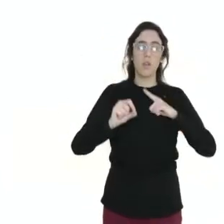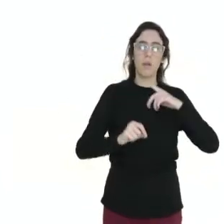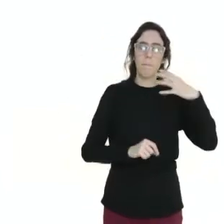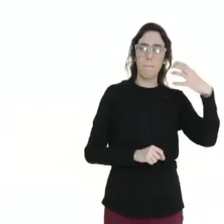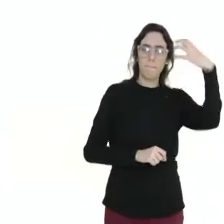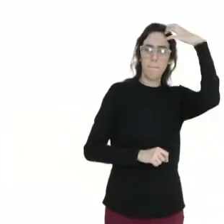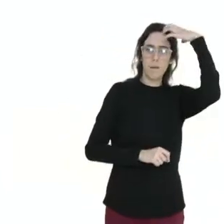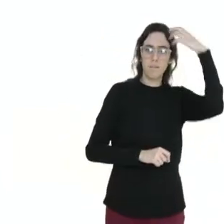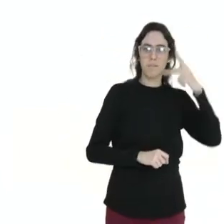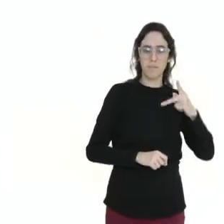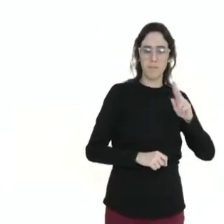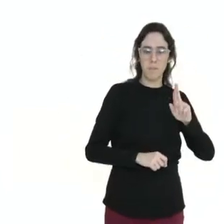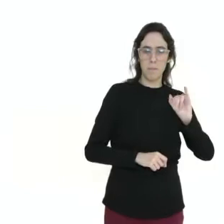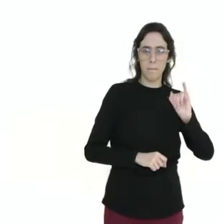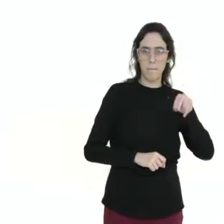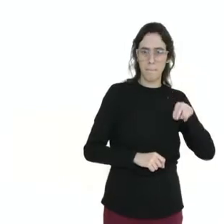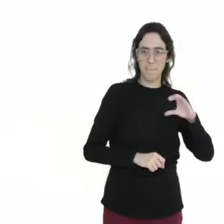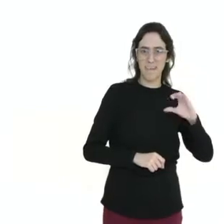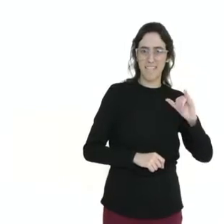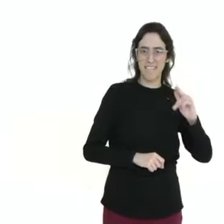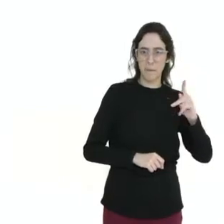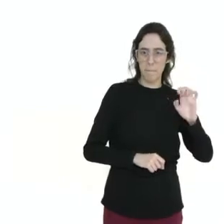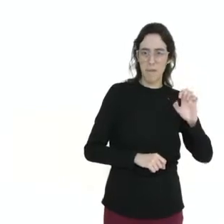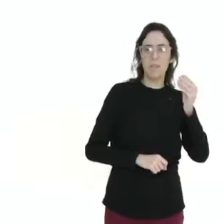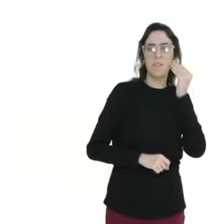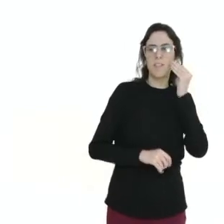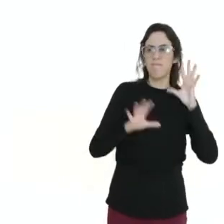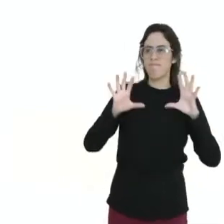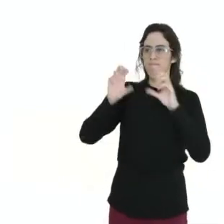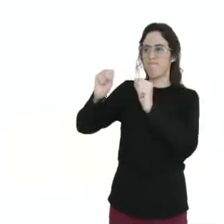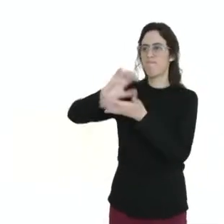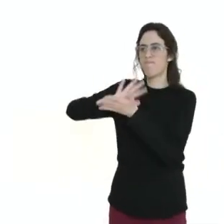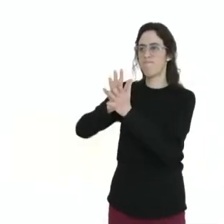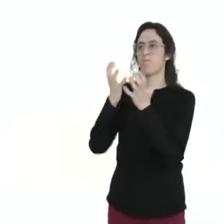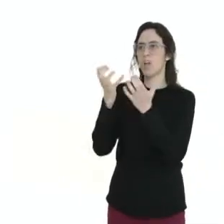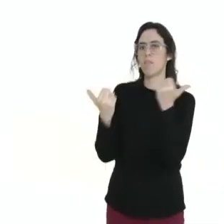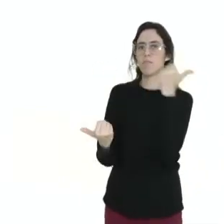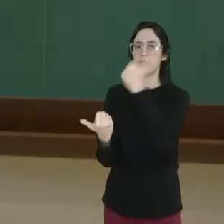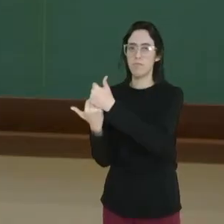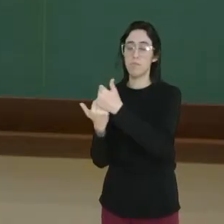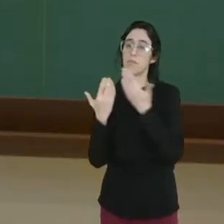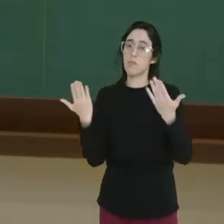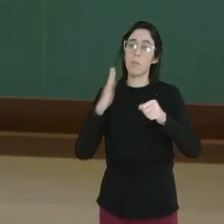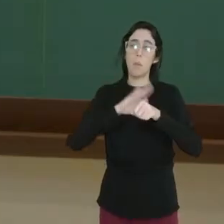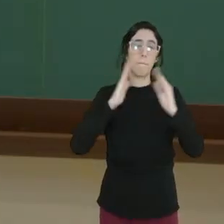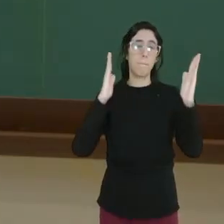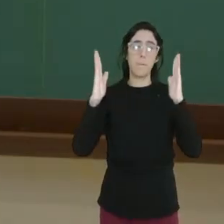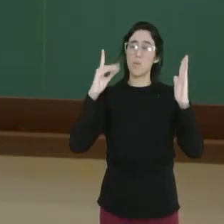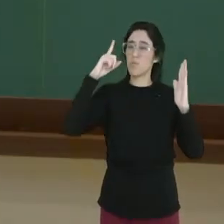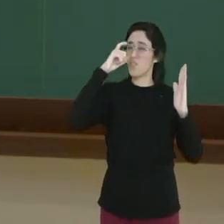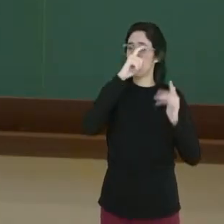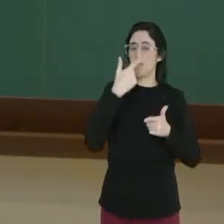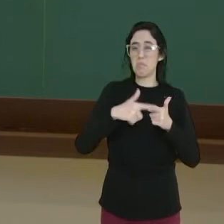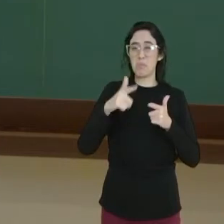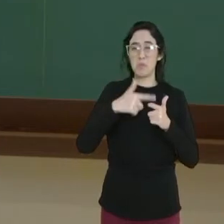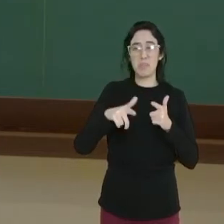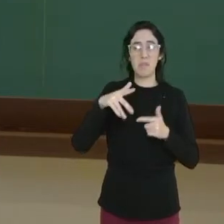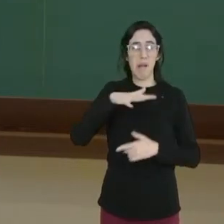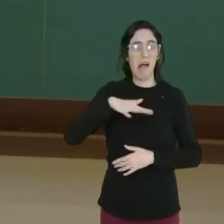tentava tomar o território do outro. Então, ele viveu esse período de grandes instabilidades